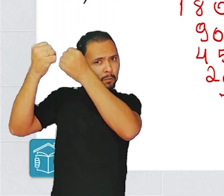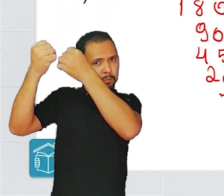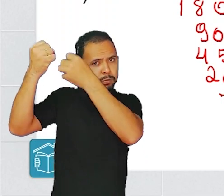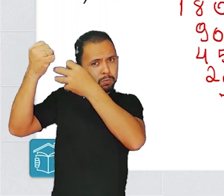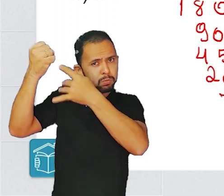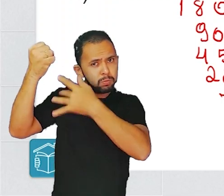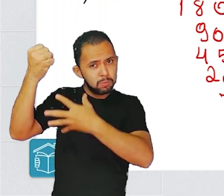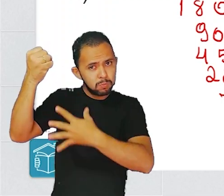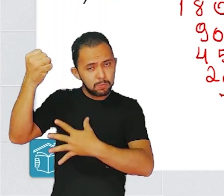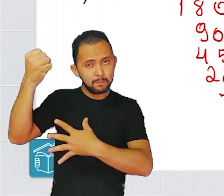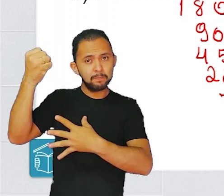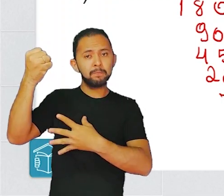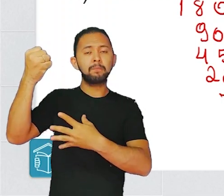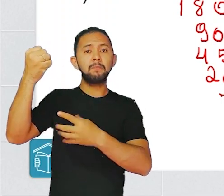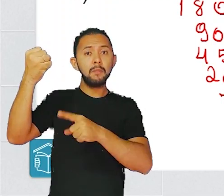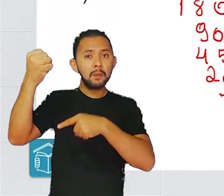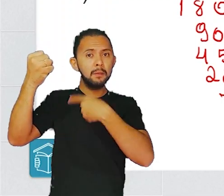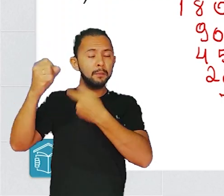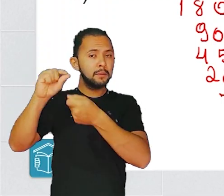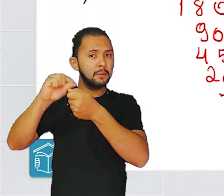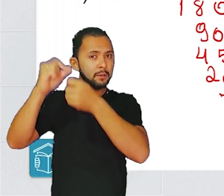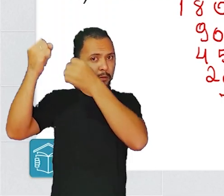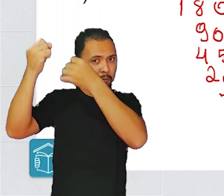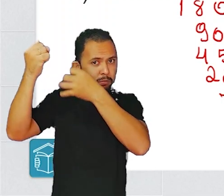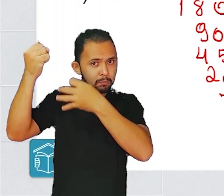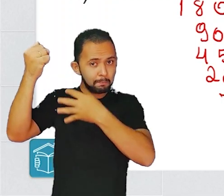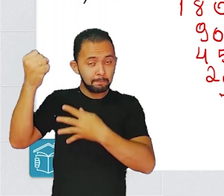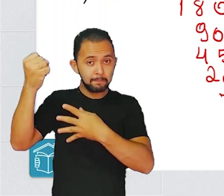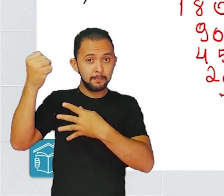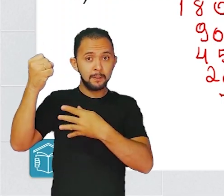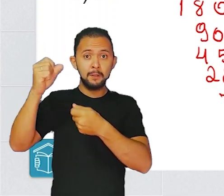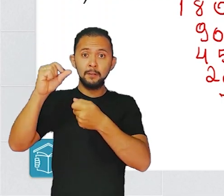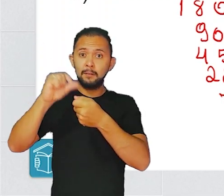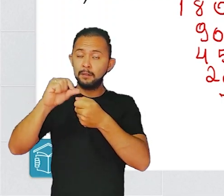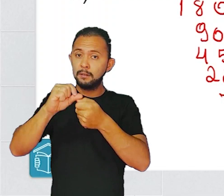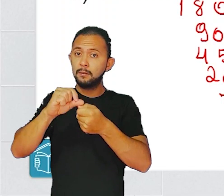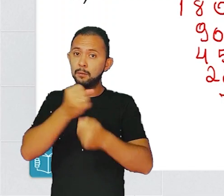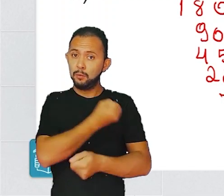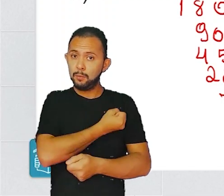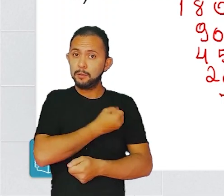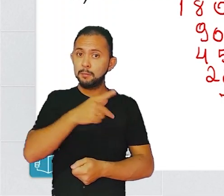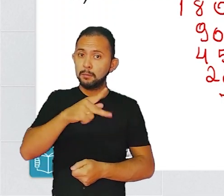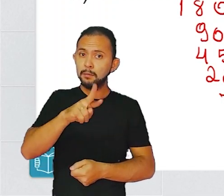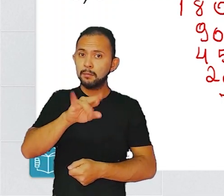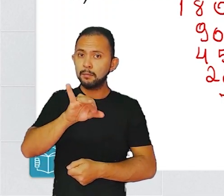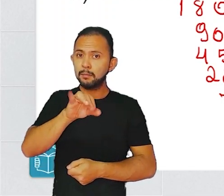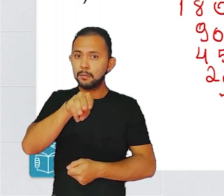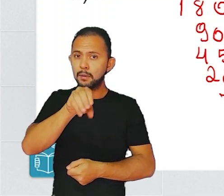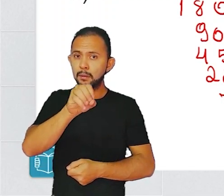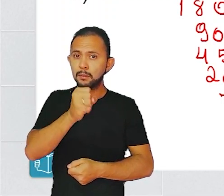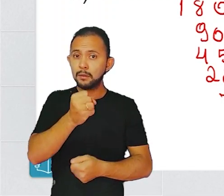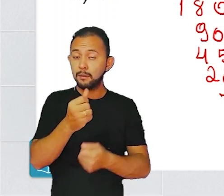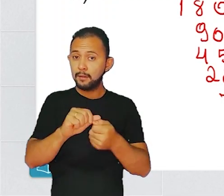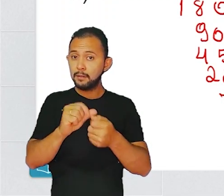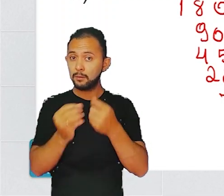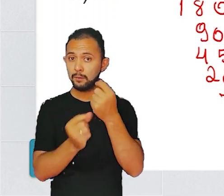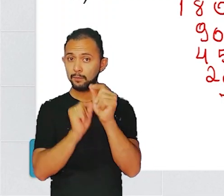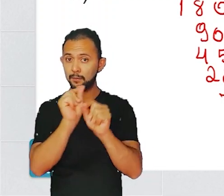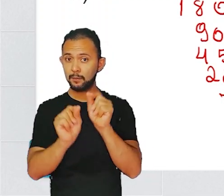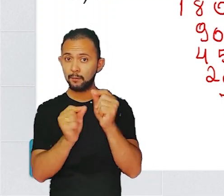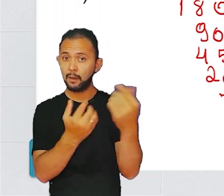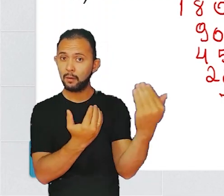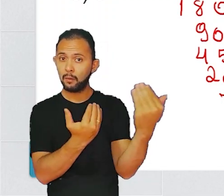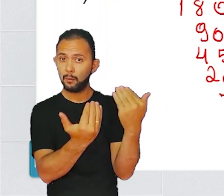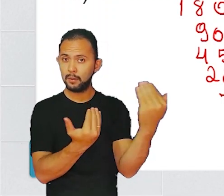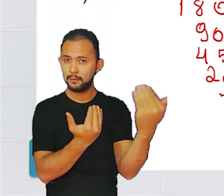Então, depois que você fez a decomposição em fatores primos, aí você vai fazer a comparação.